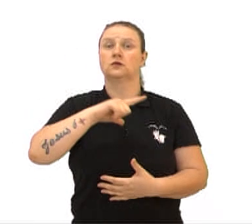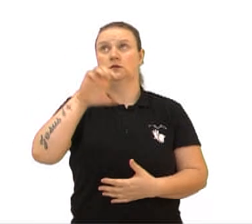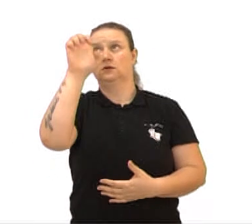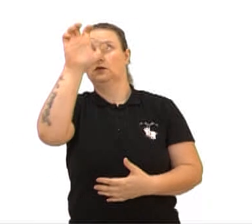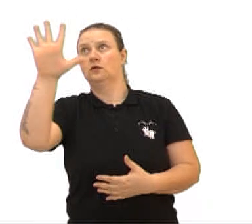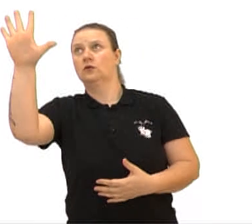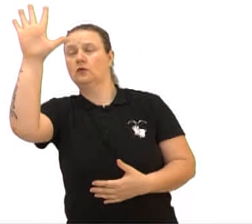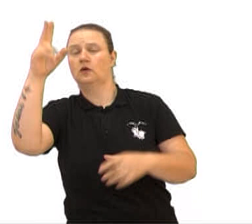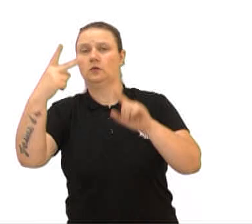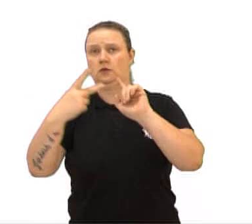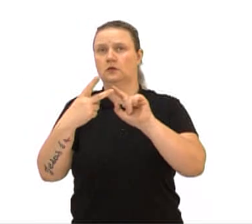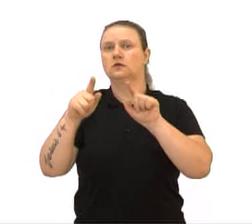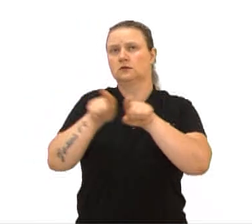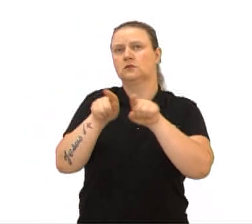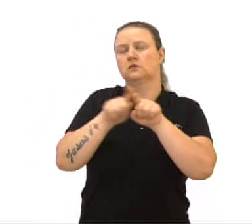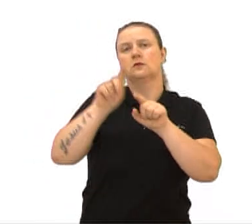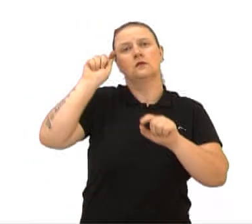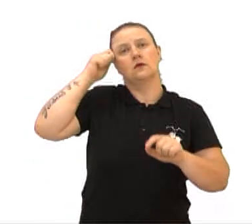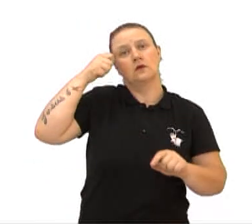África. Isso é um resultado